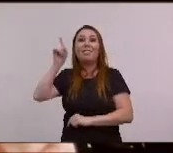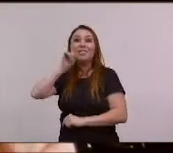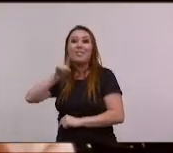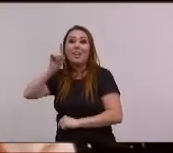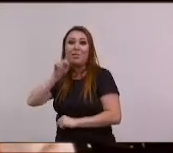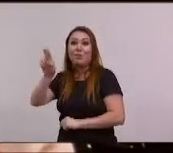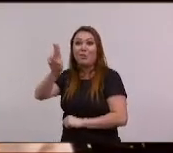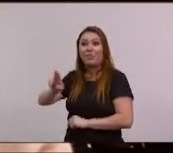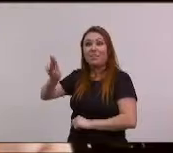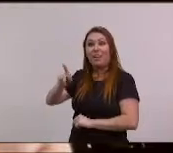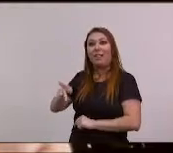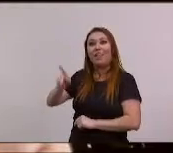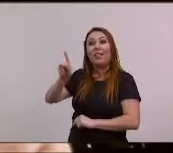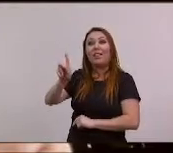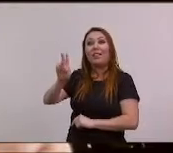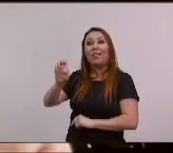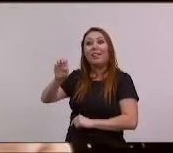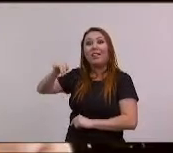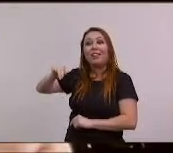de Kent,